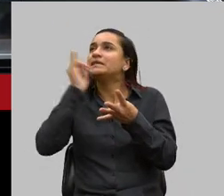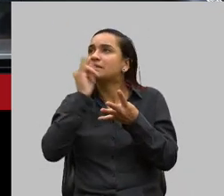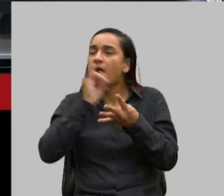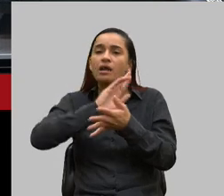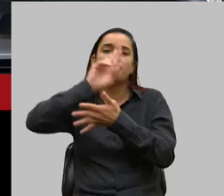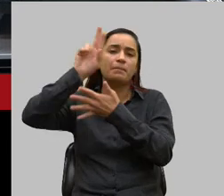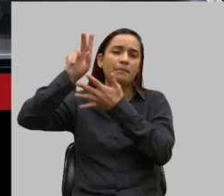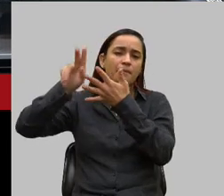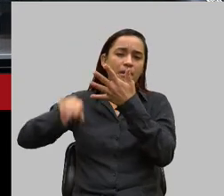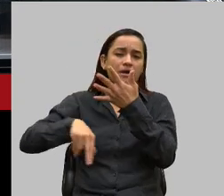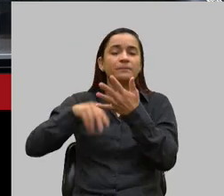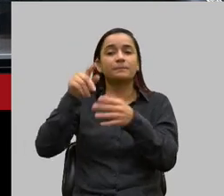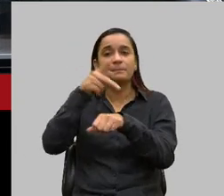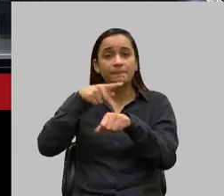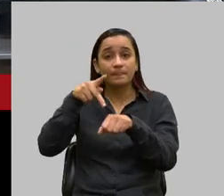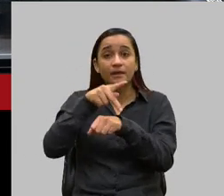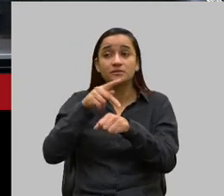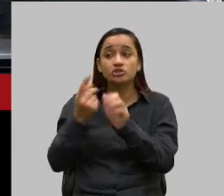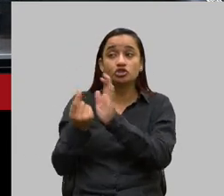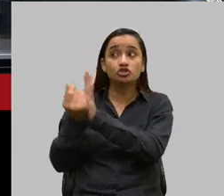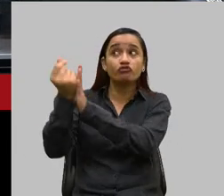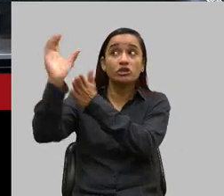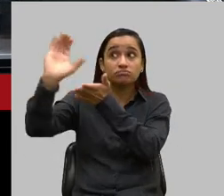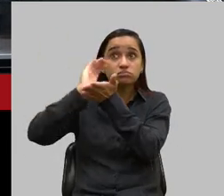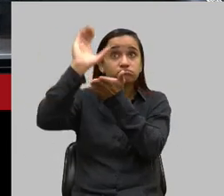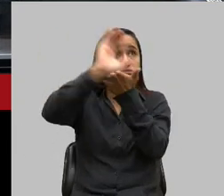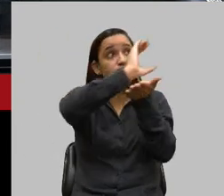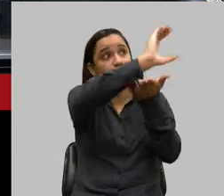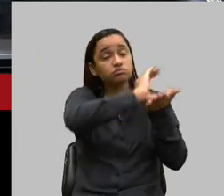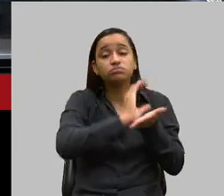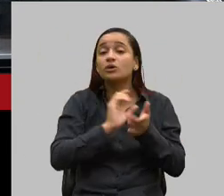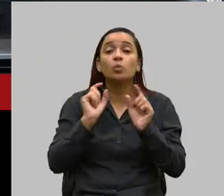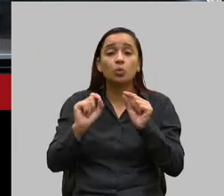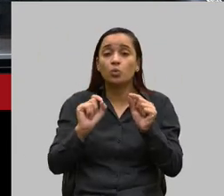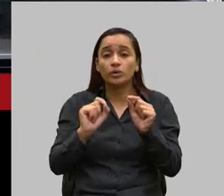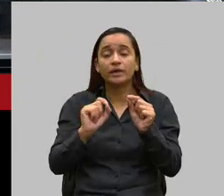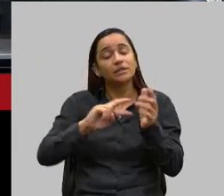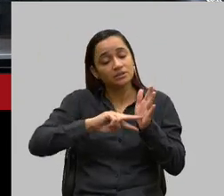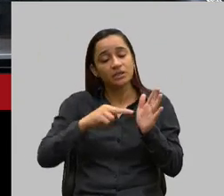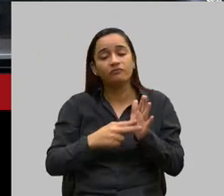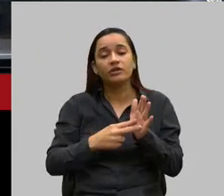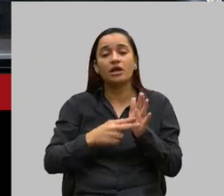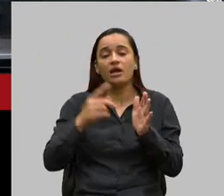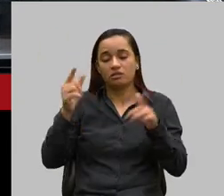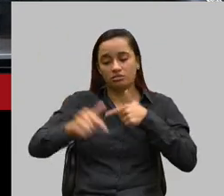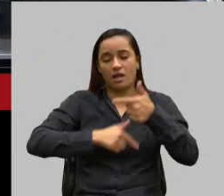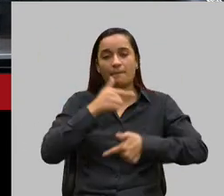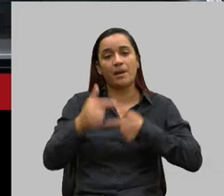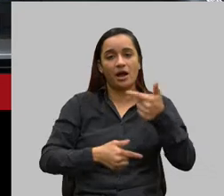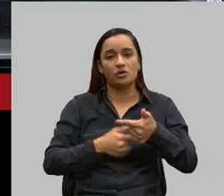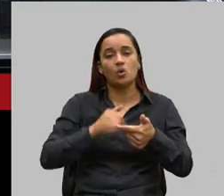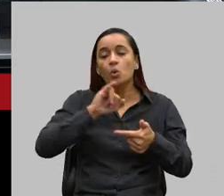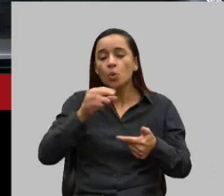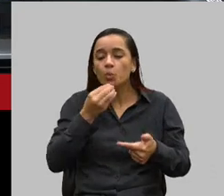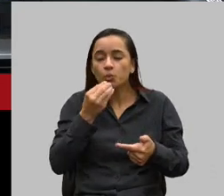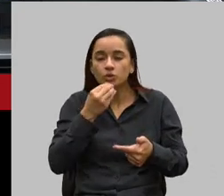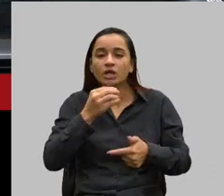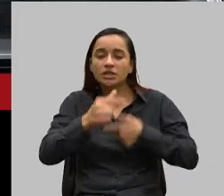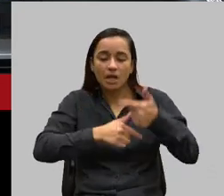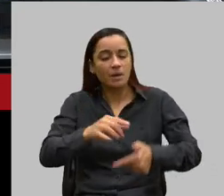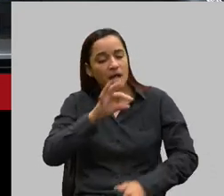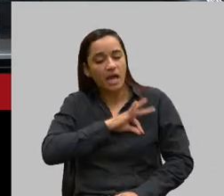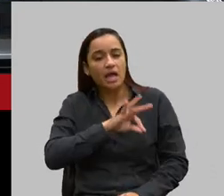esses investimentos que o que que significa emprego geração de renda para o mineiro